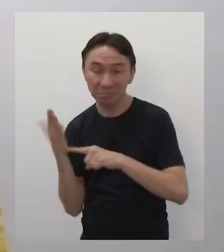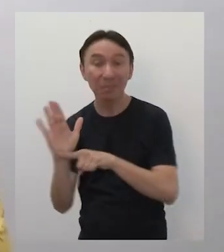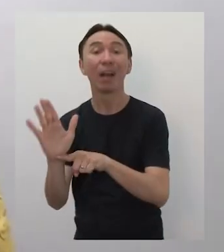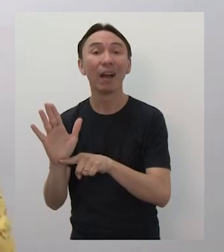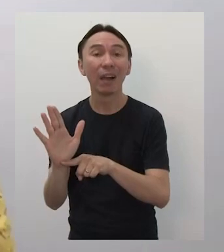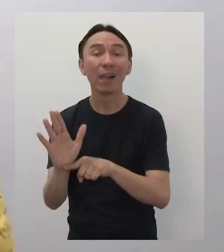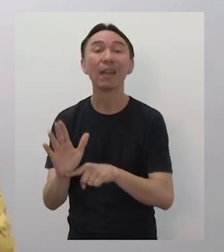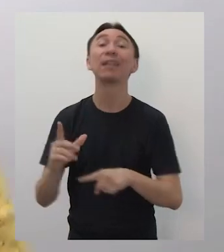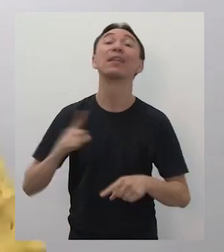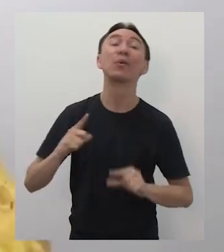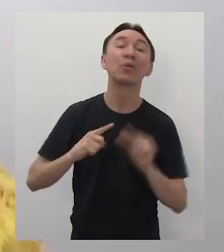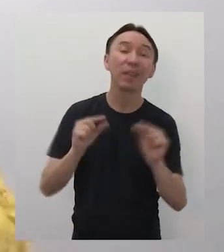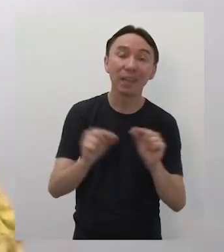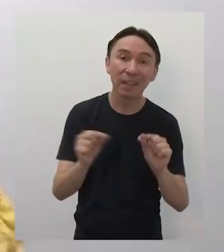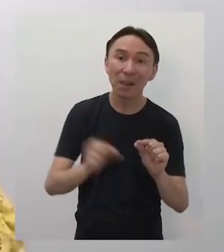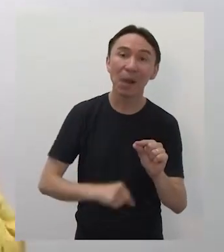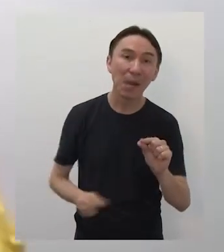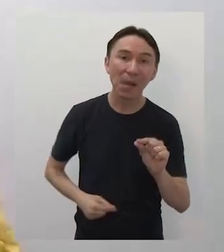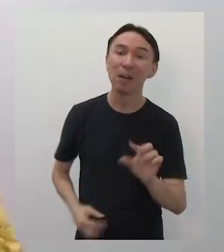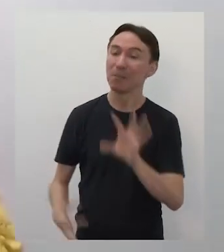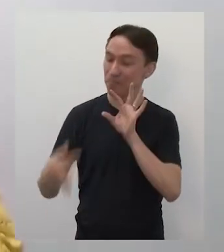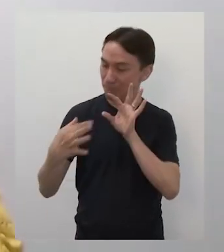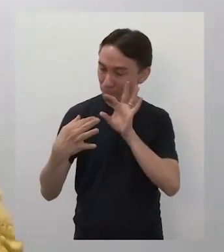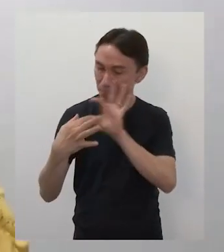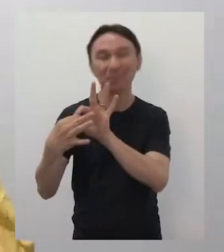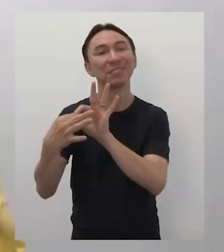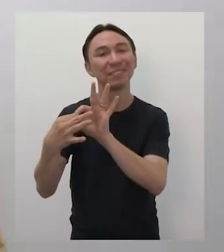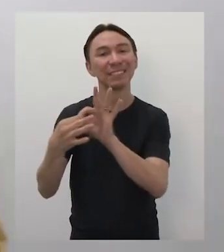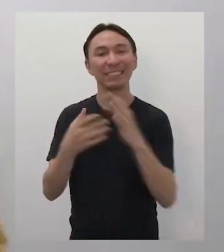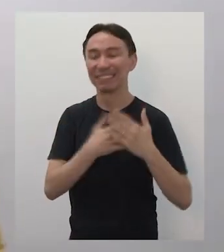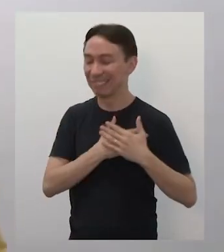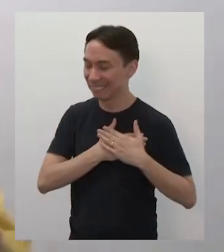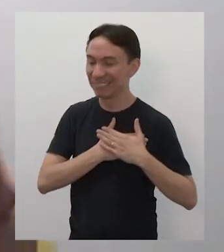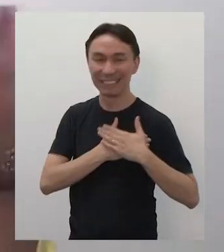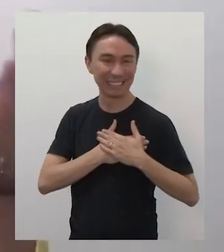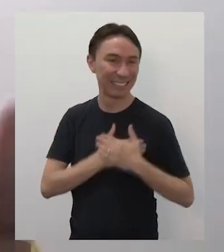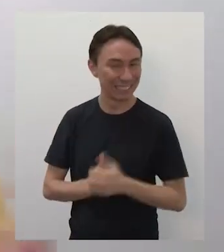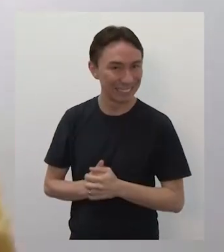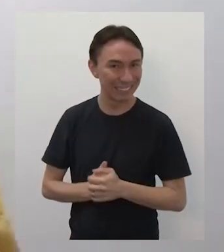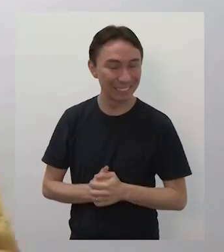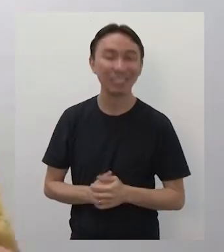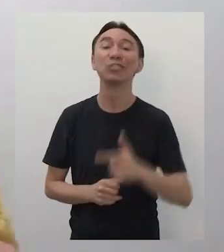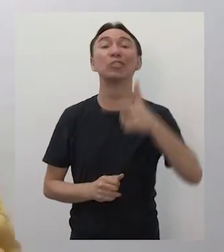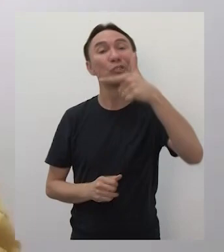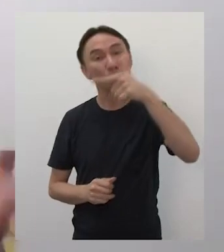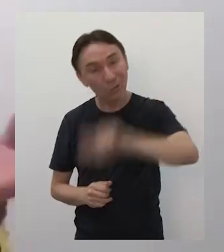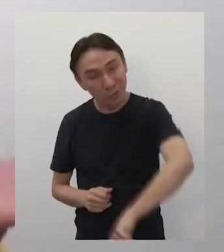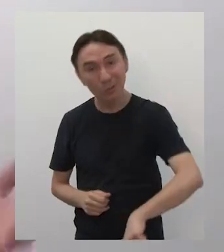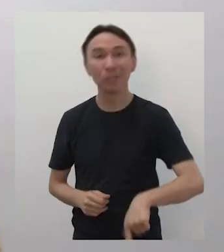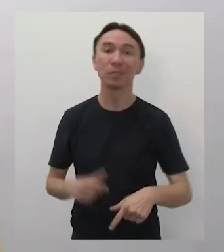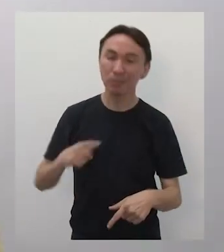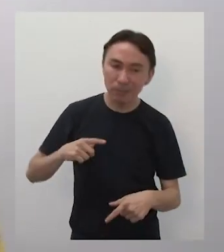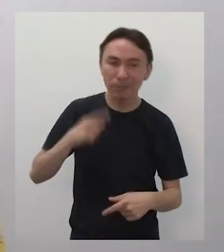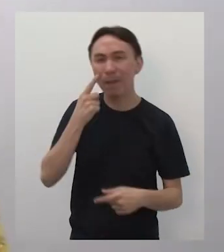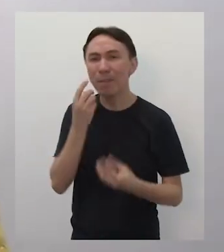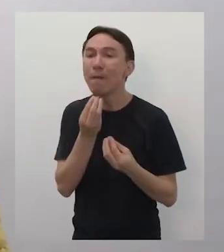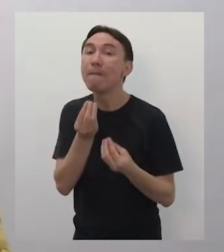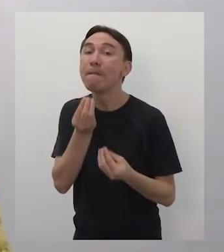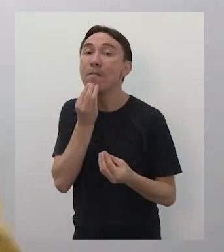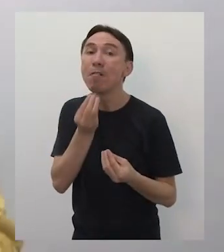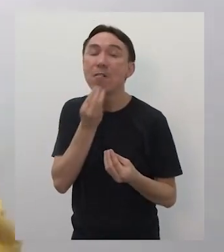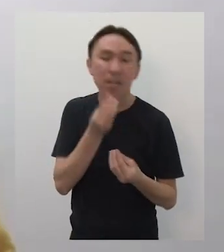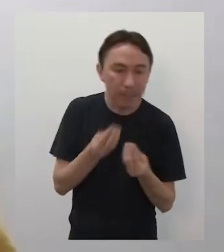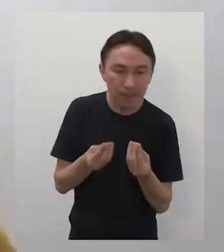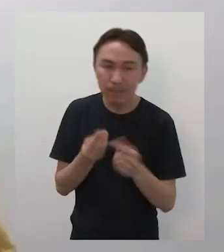conexão solidária e novamente tivemos que buscar alternativas para o desafio